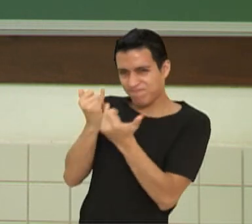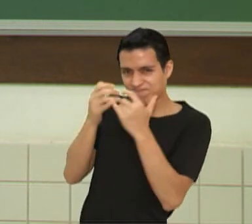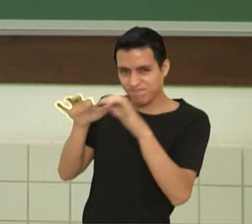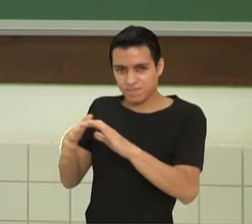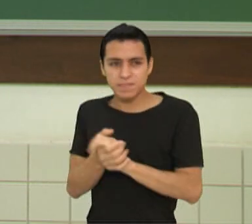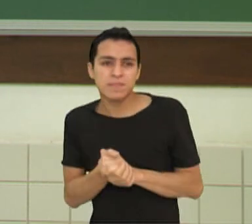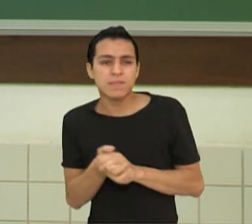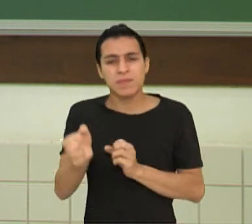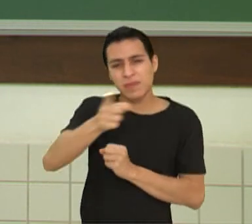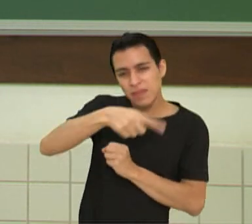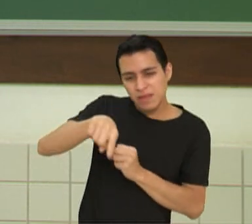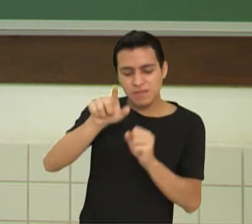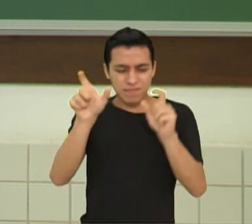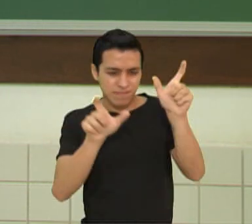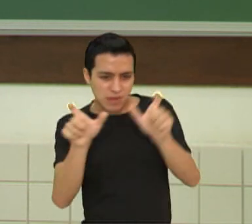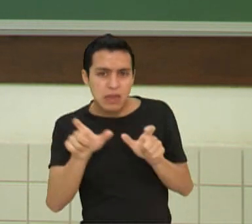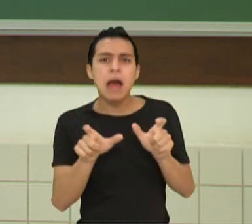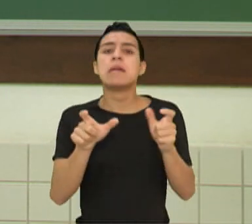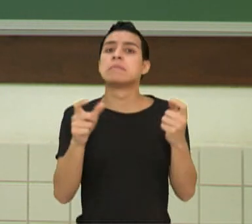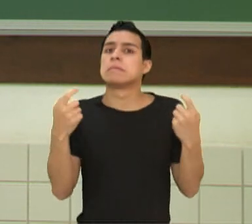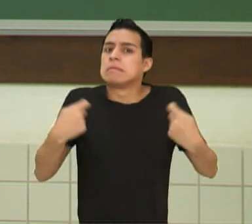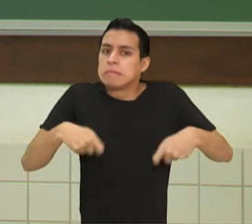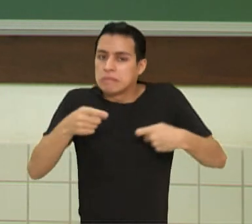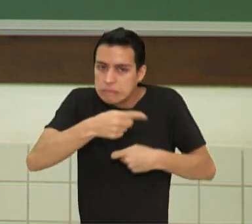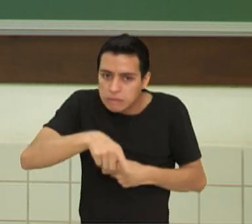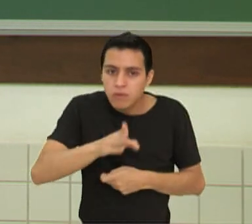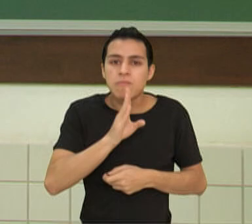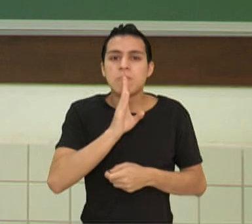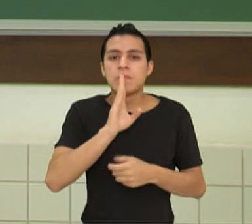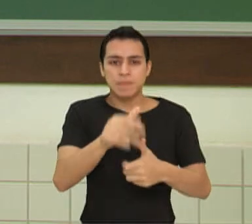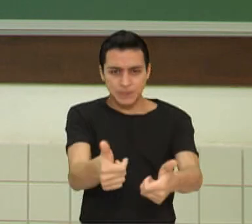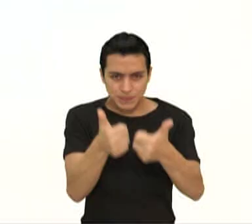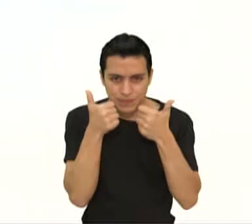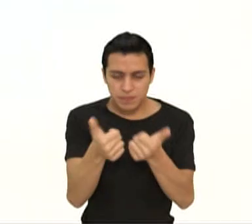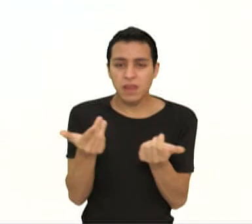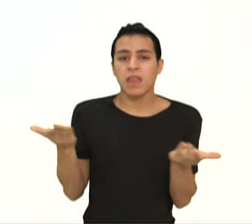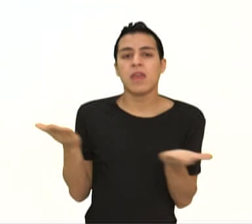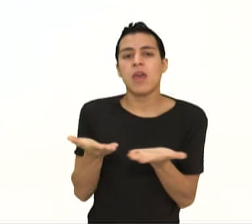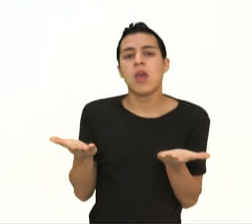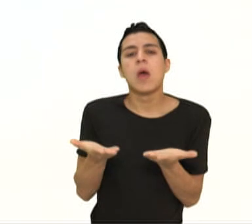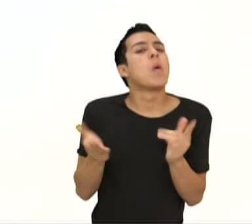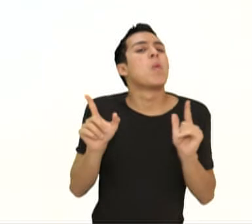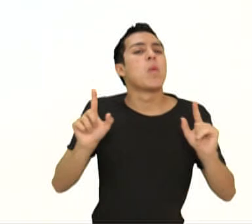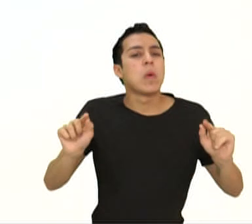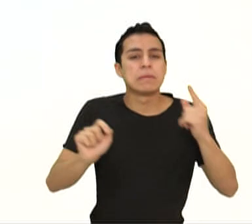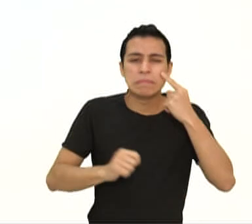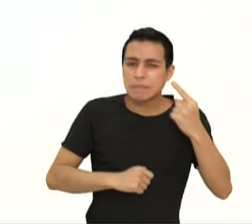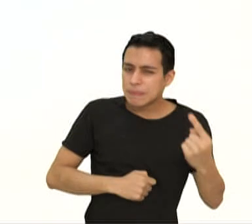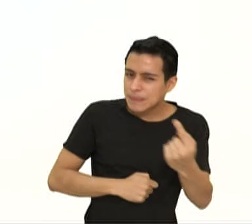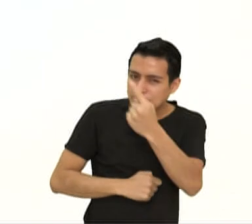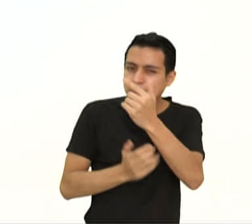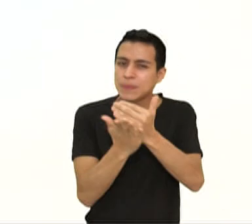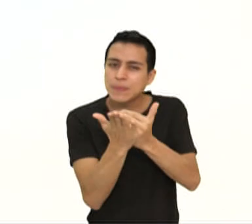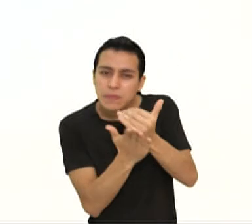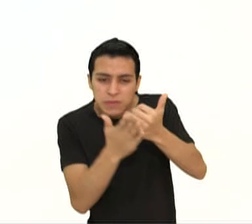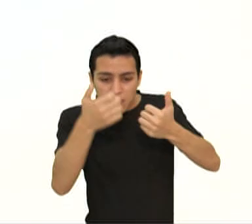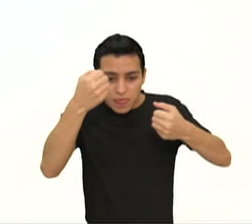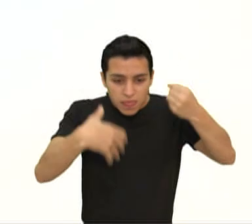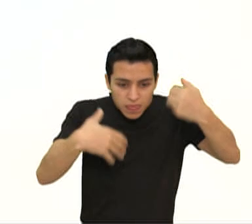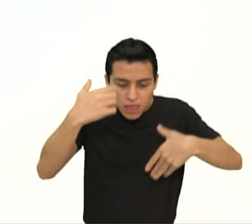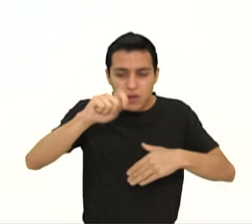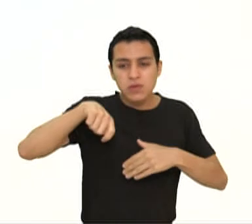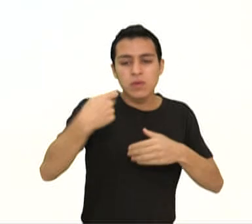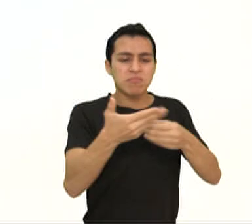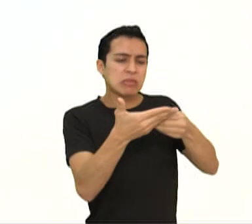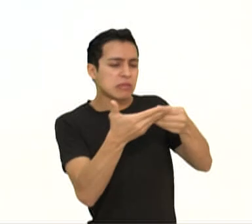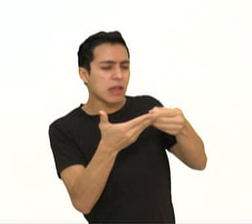lembrem, esses termos são muito importantes. E agora, então, nós vamos começar agora a falar sobre o Estado